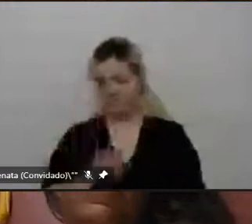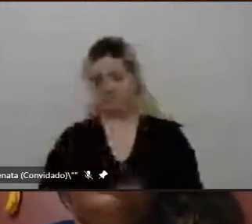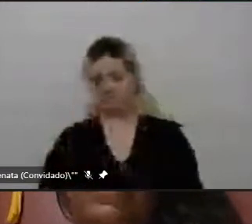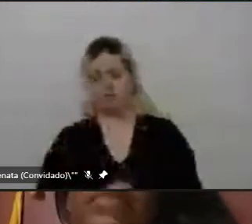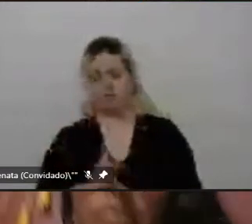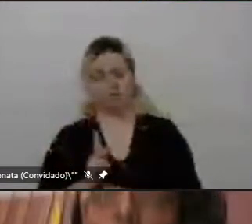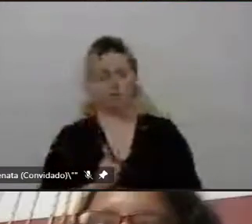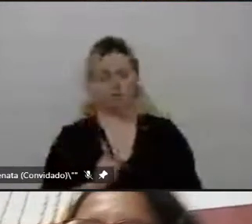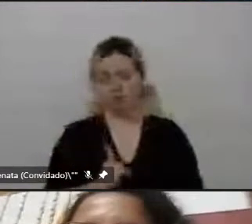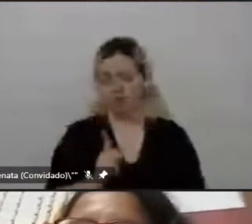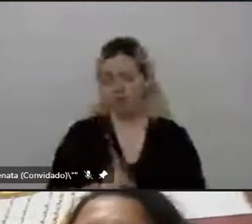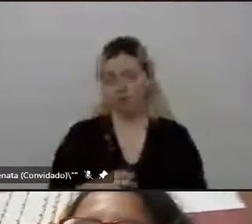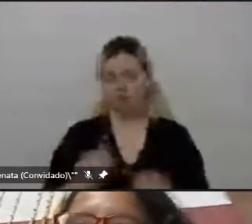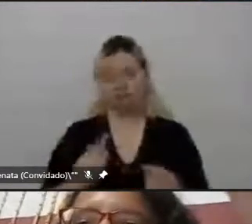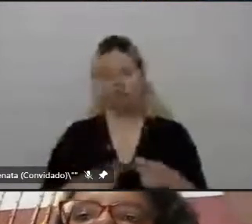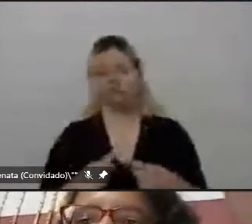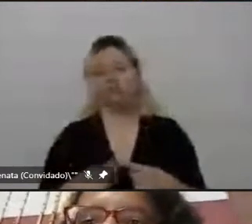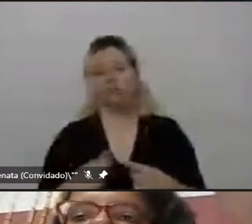porque...